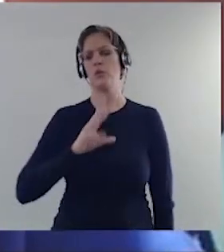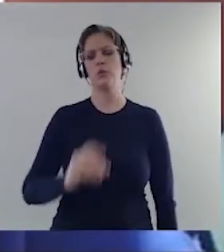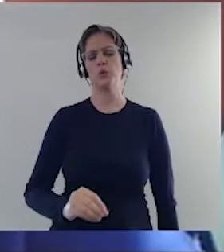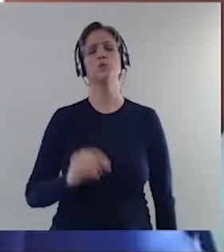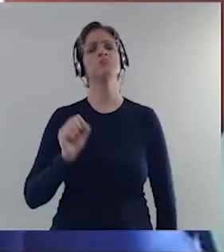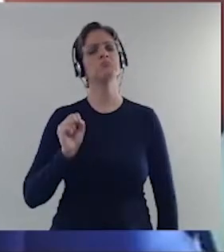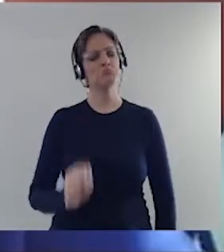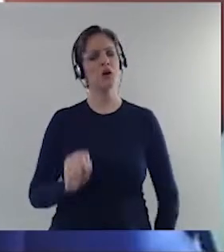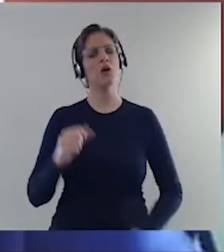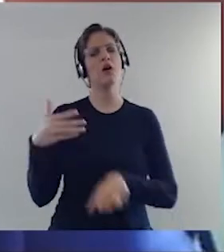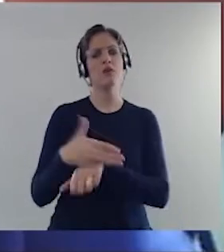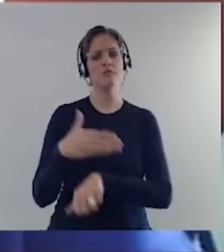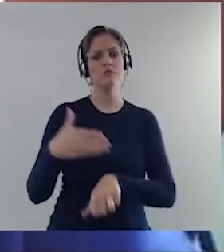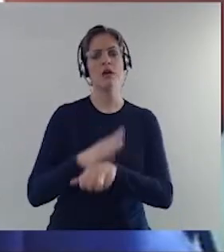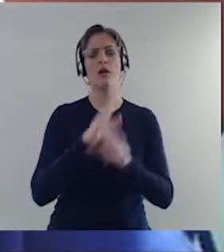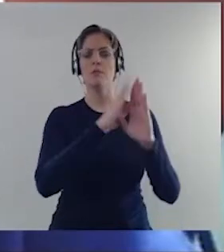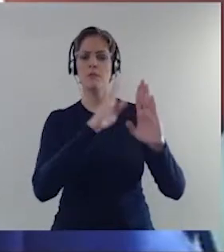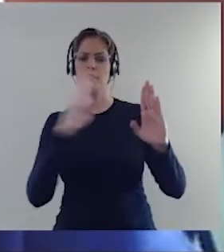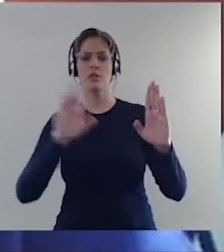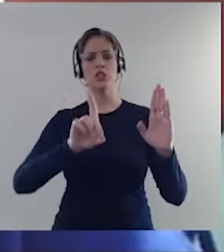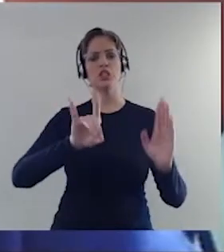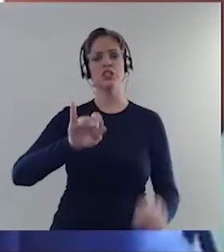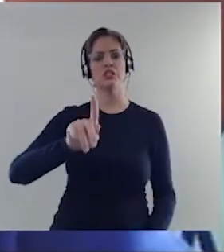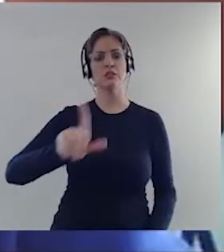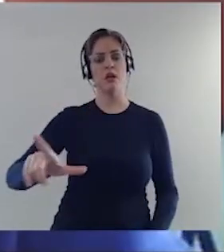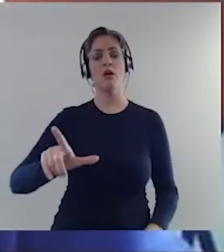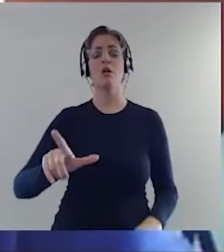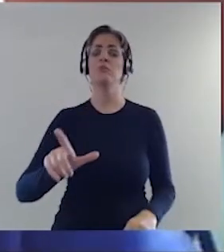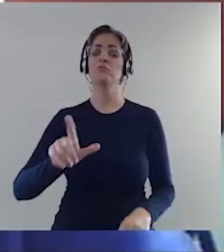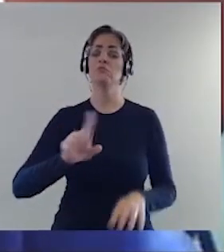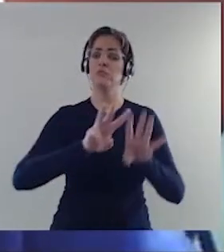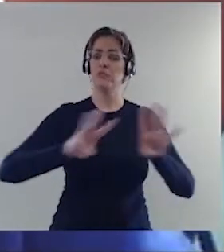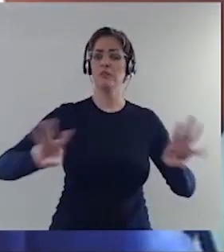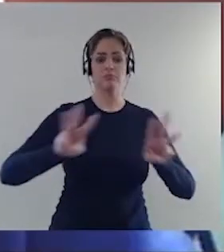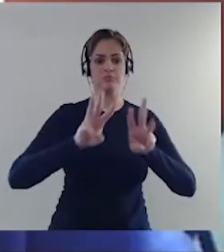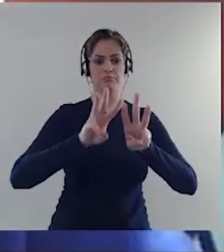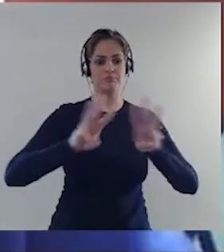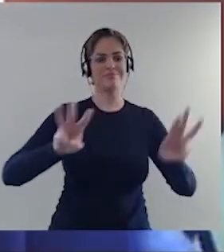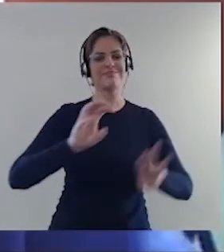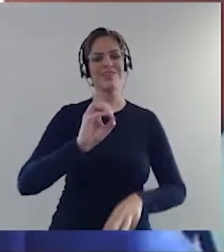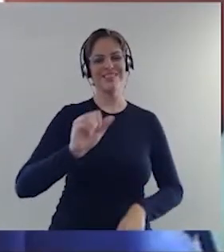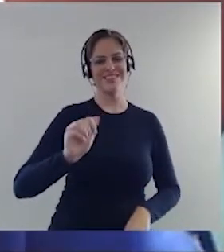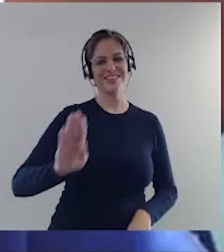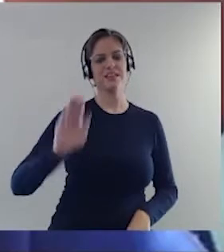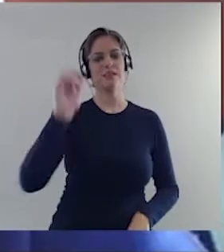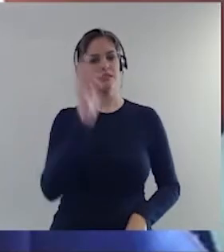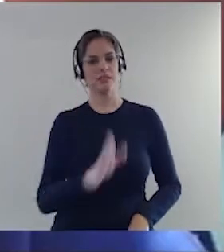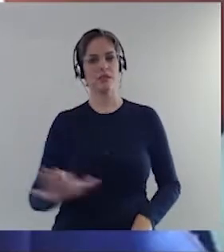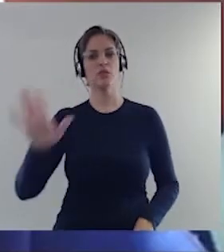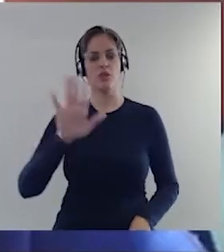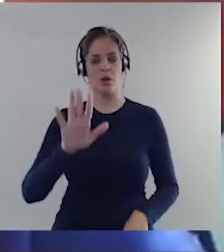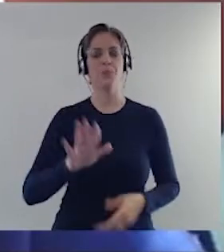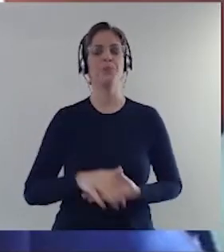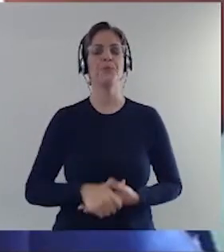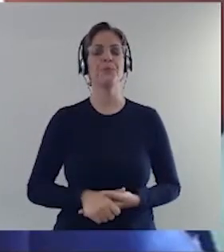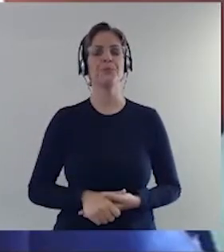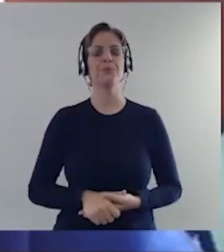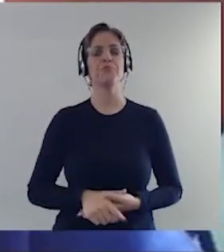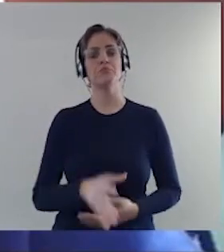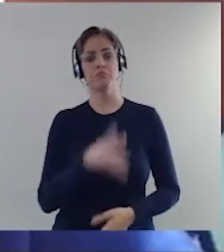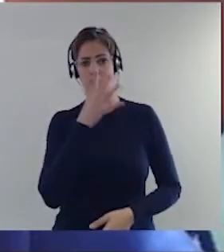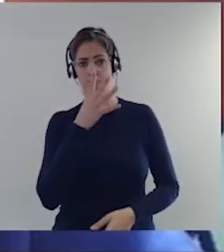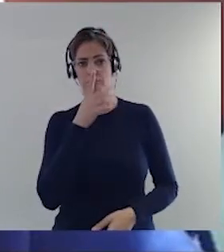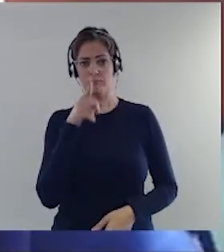ser acessado na biblioteca digital pelo site da OAB Nacional. Quem estiver assistindo